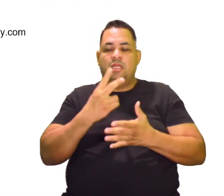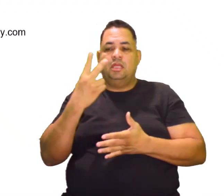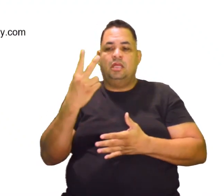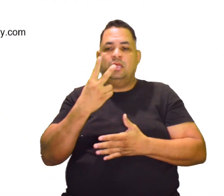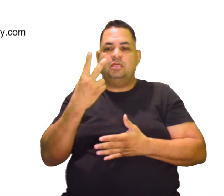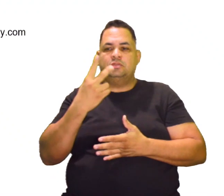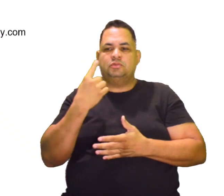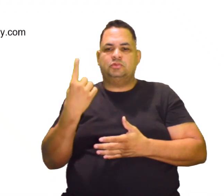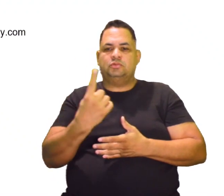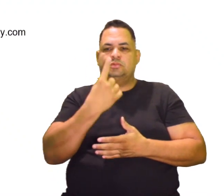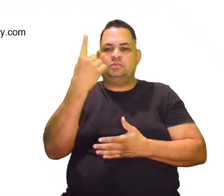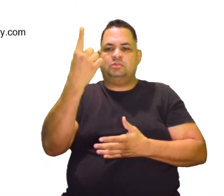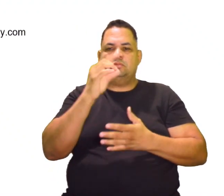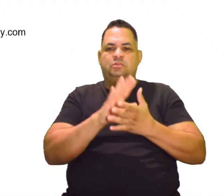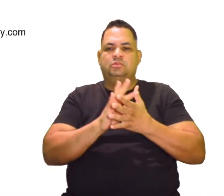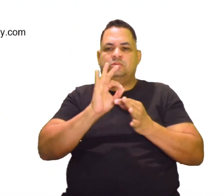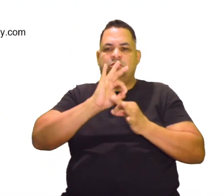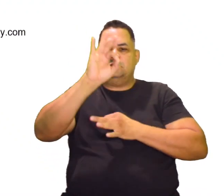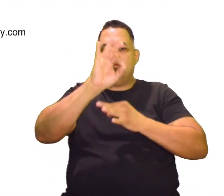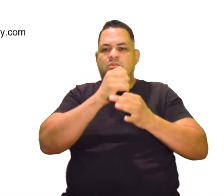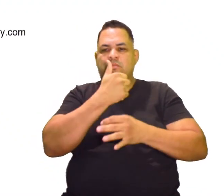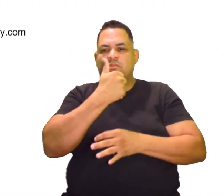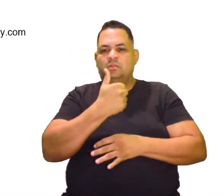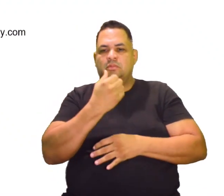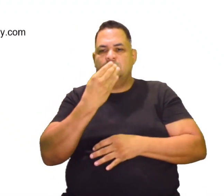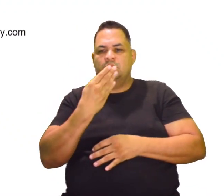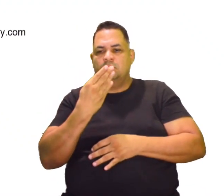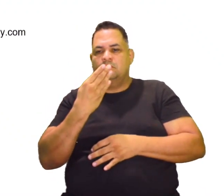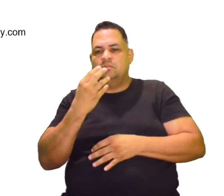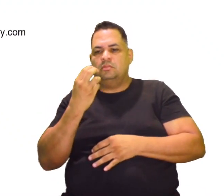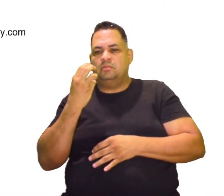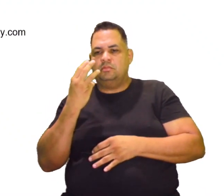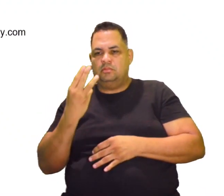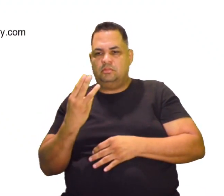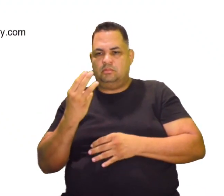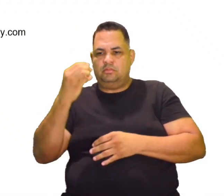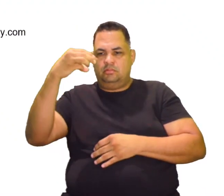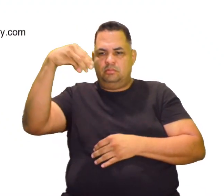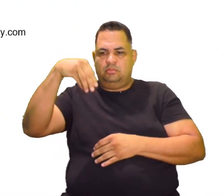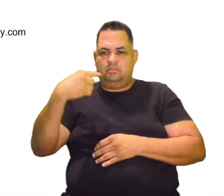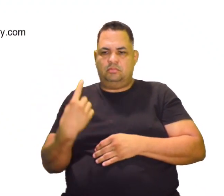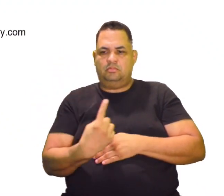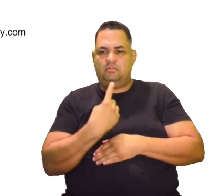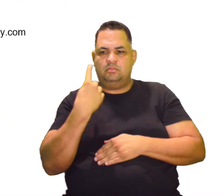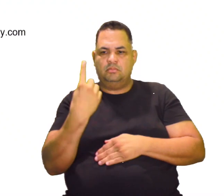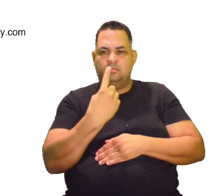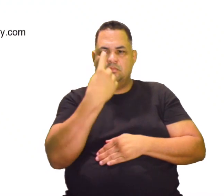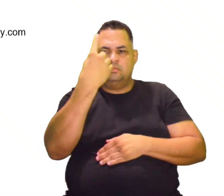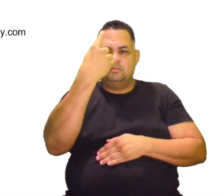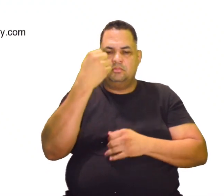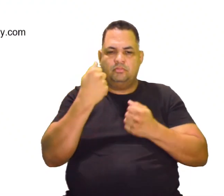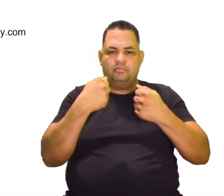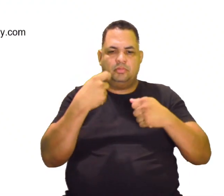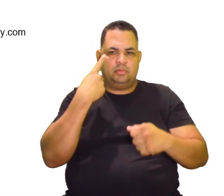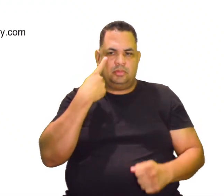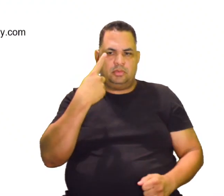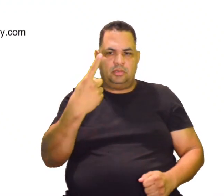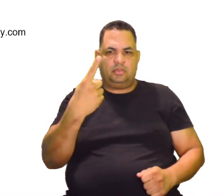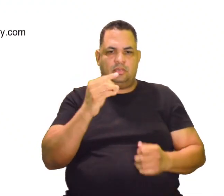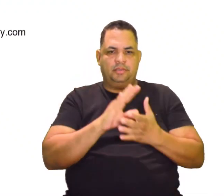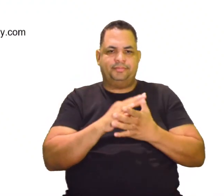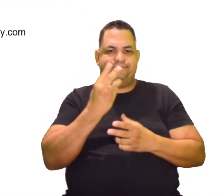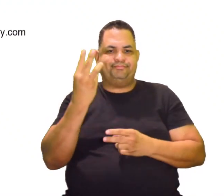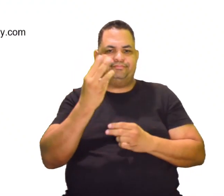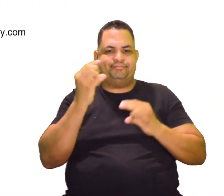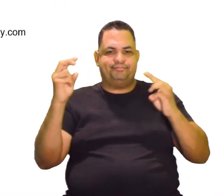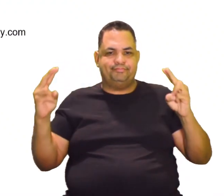medida então 143 metros de altura. Então, olha aí, podemos observar, né, as 3